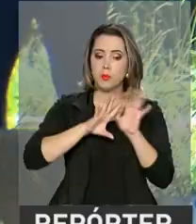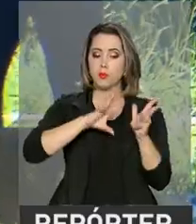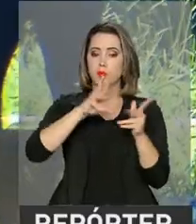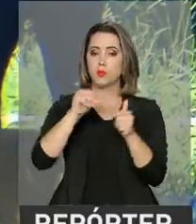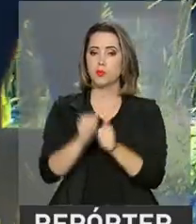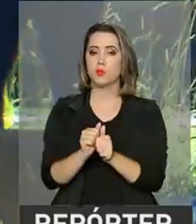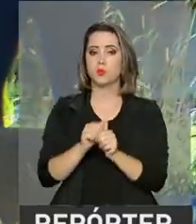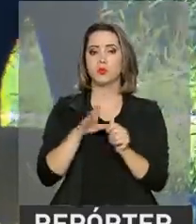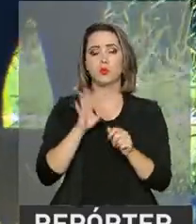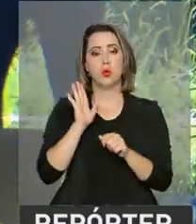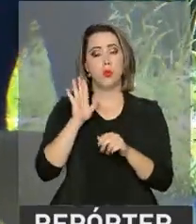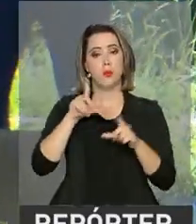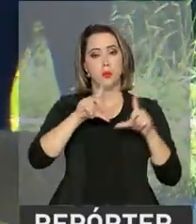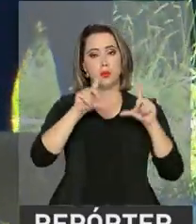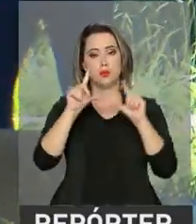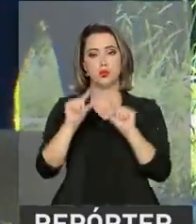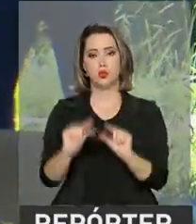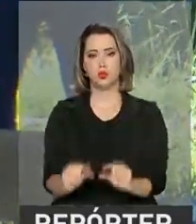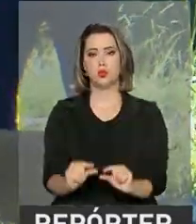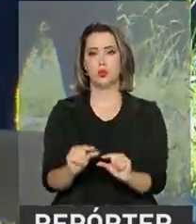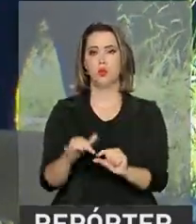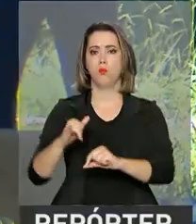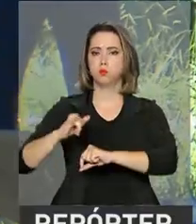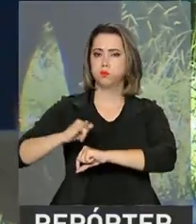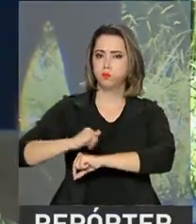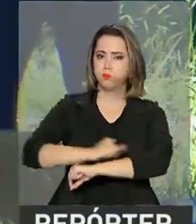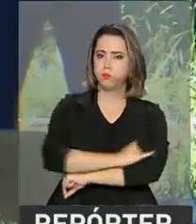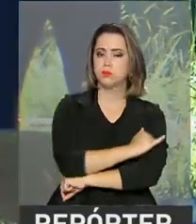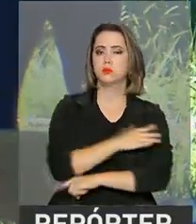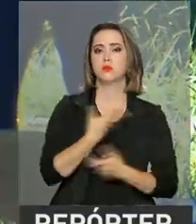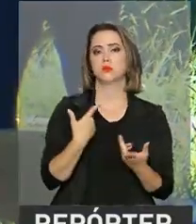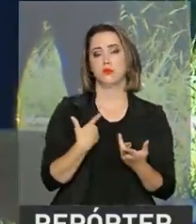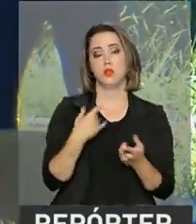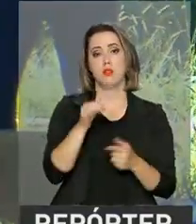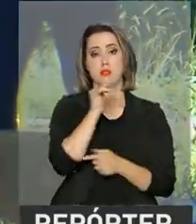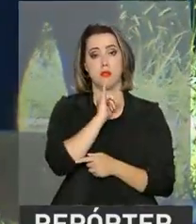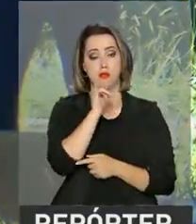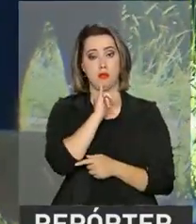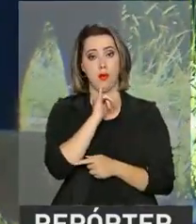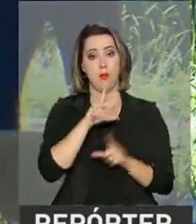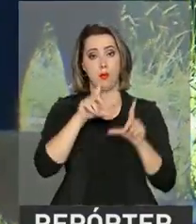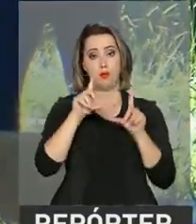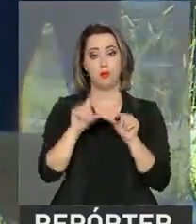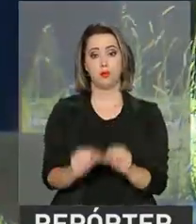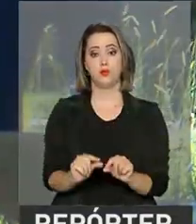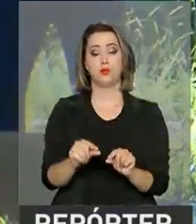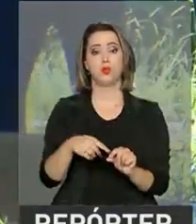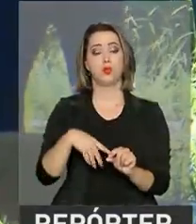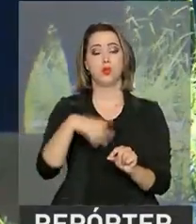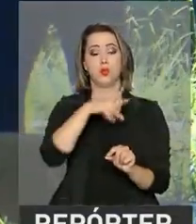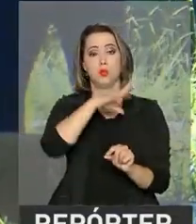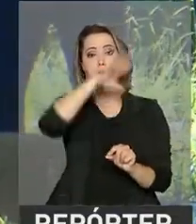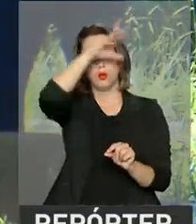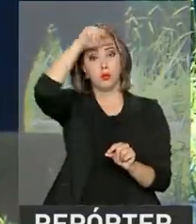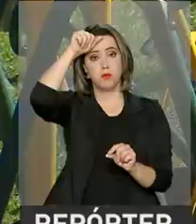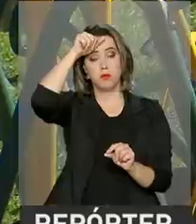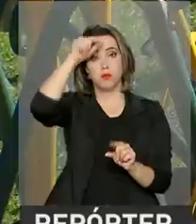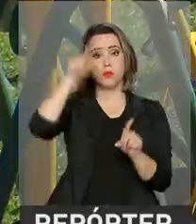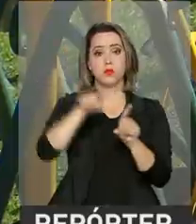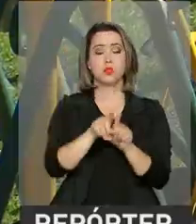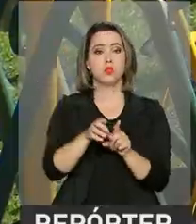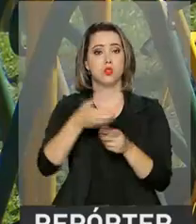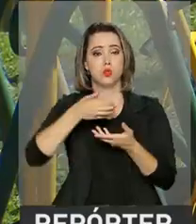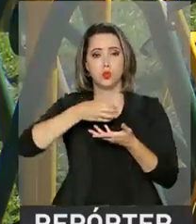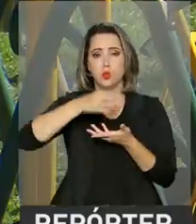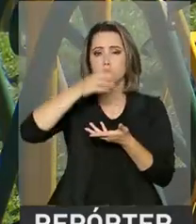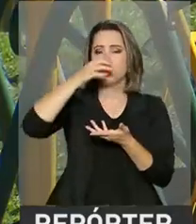obesidade. O país assumiu o compromisso de reduzir o consumo regular de refrigerante e suco artificial